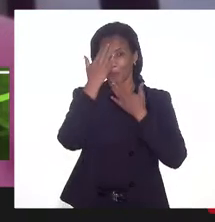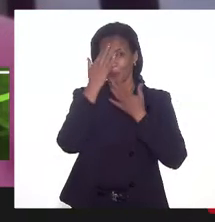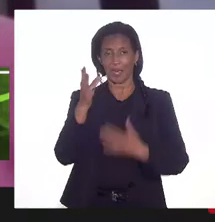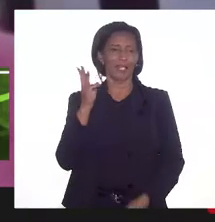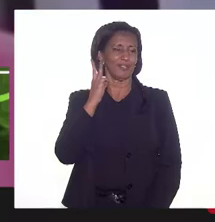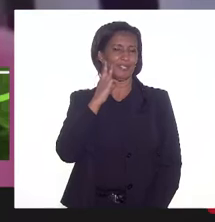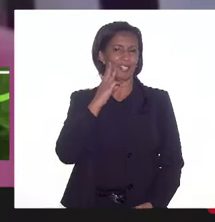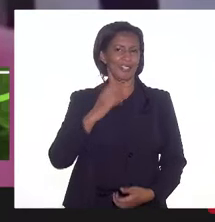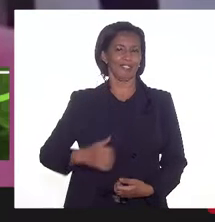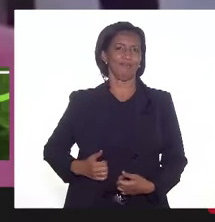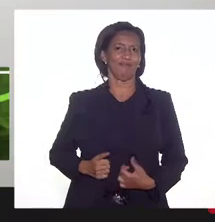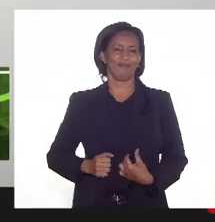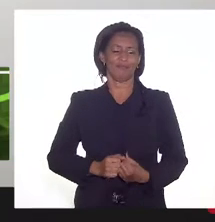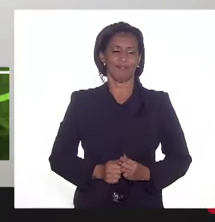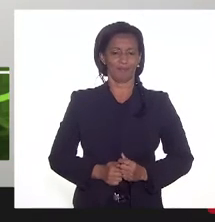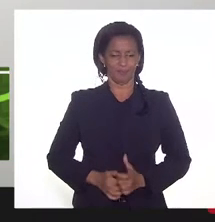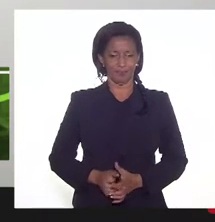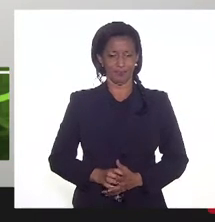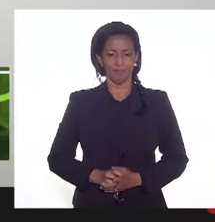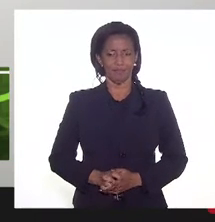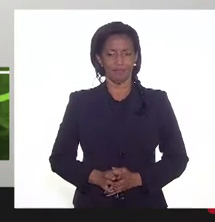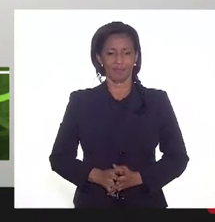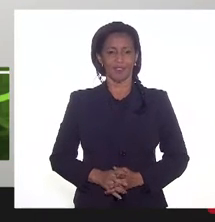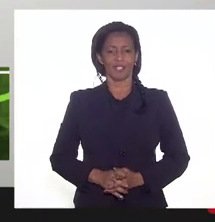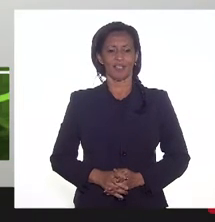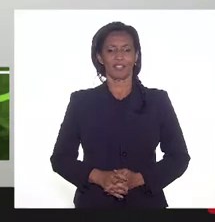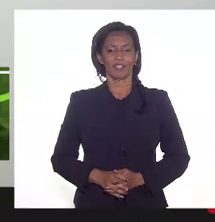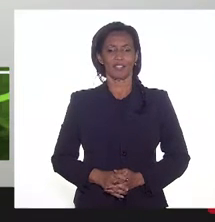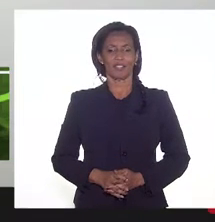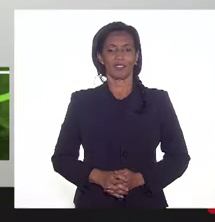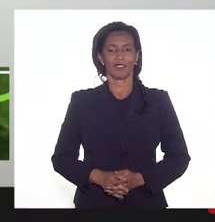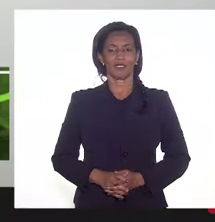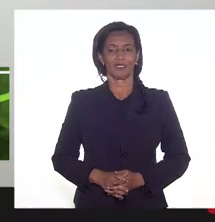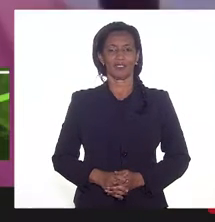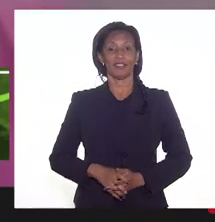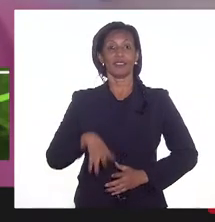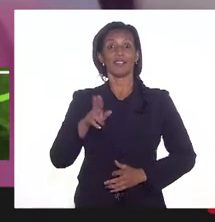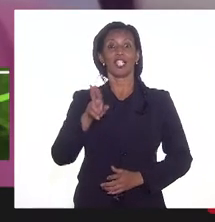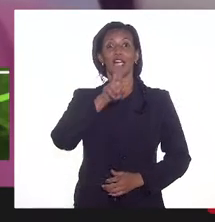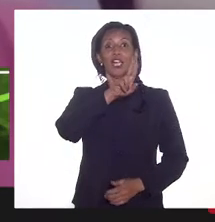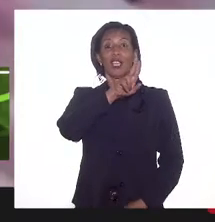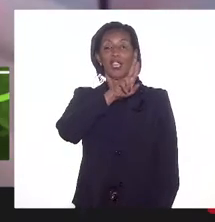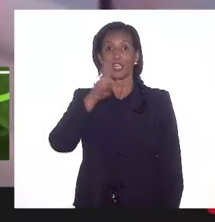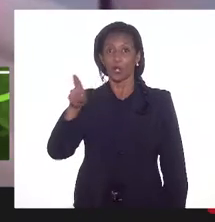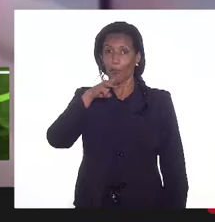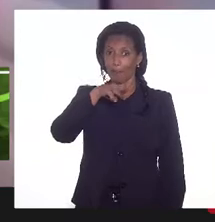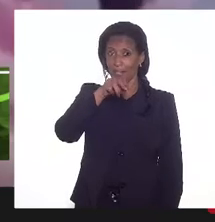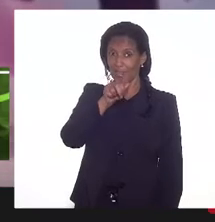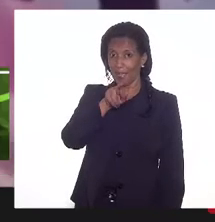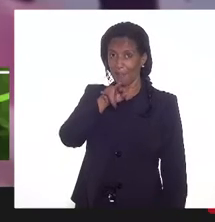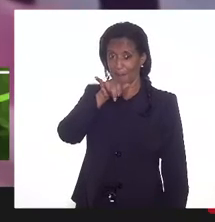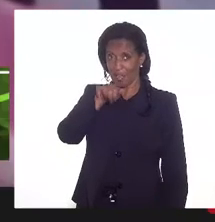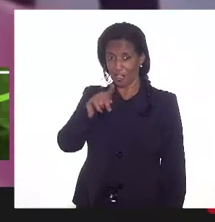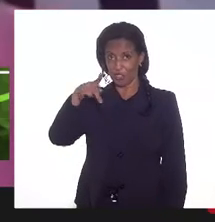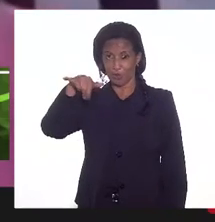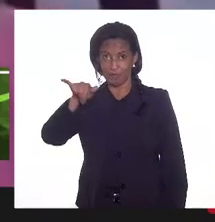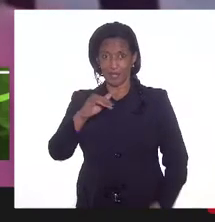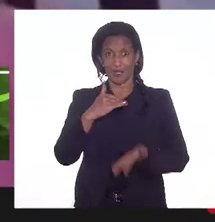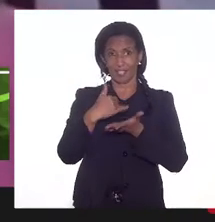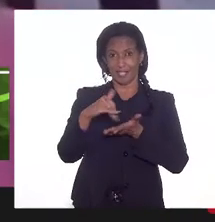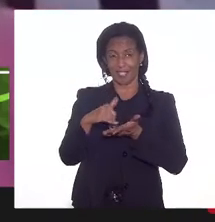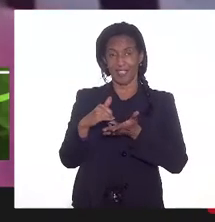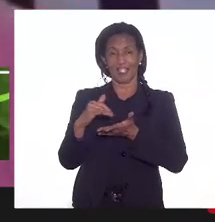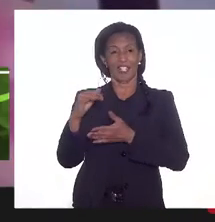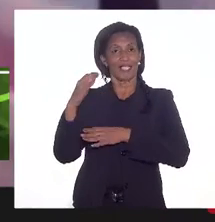Valdeque obrigado Marcelo em nome da em nome da Martins em nome da Secretaria de